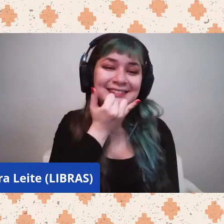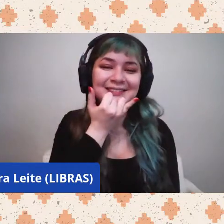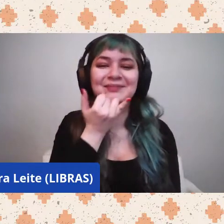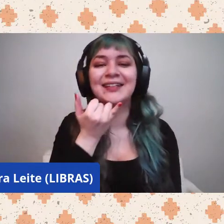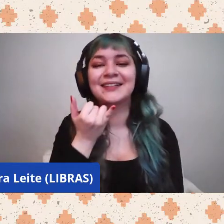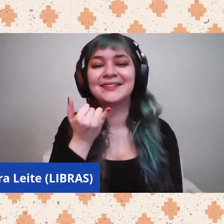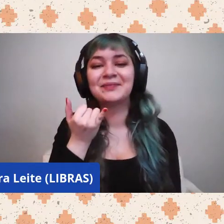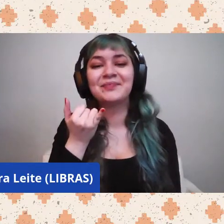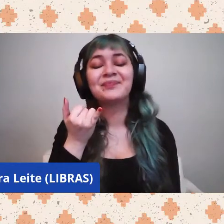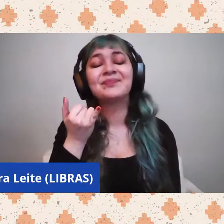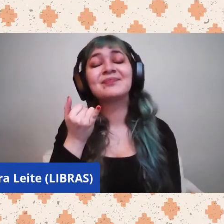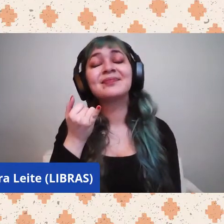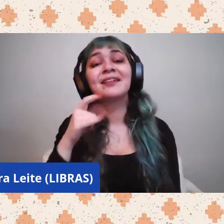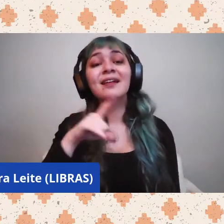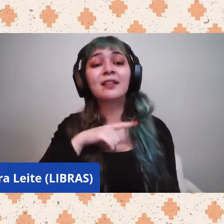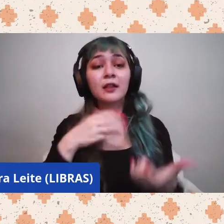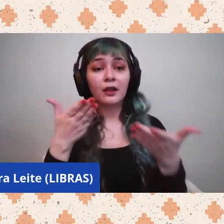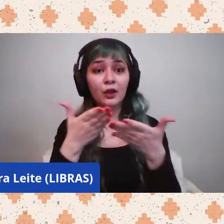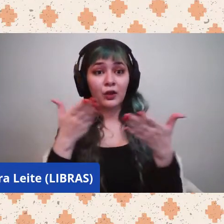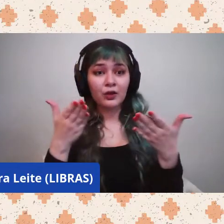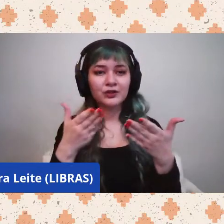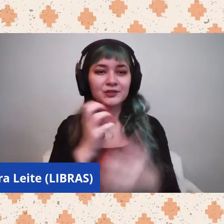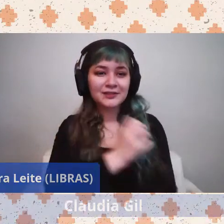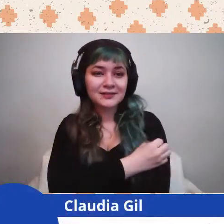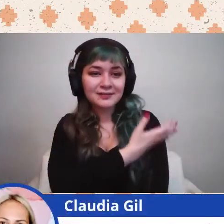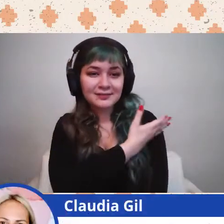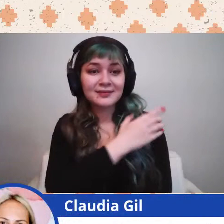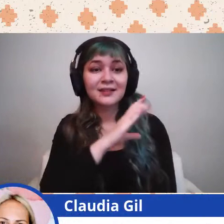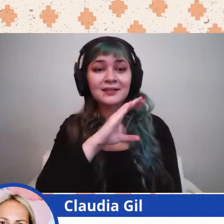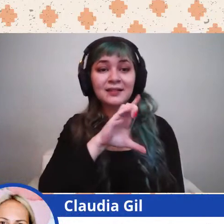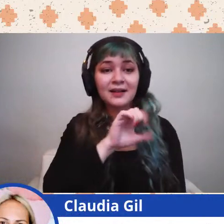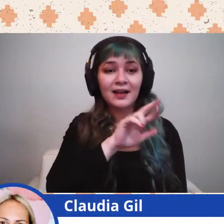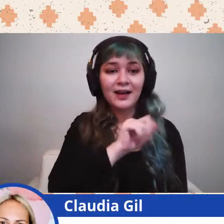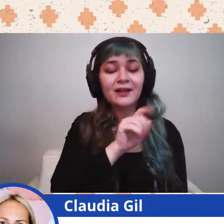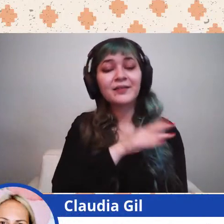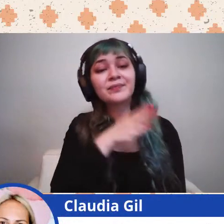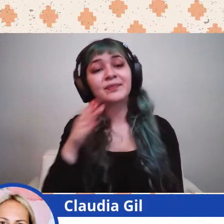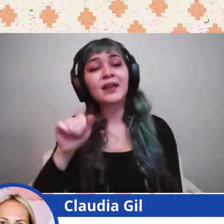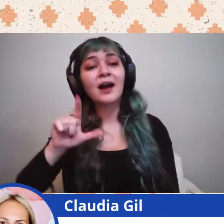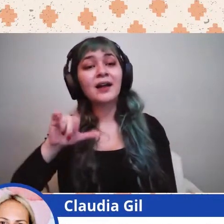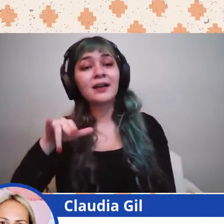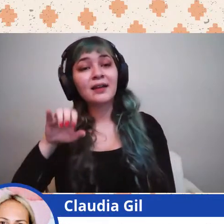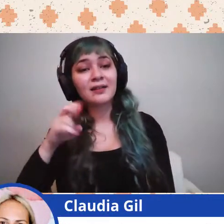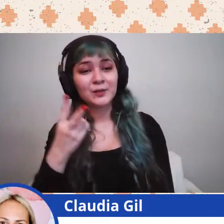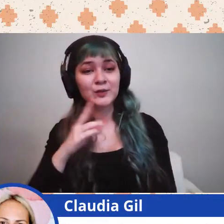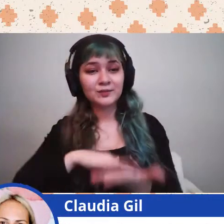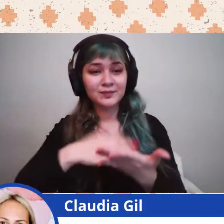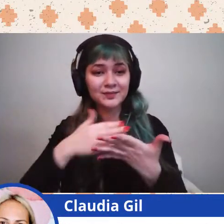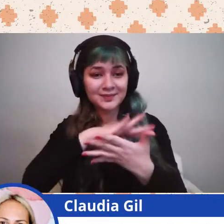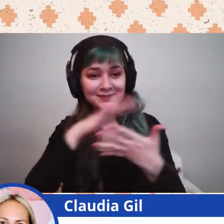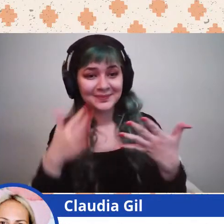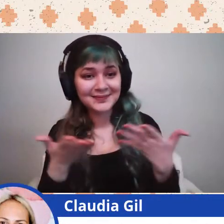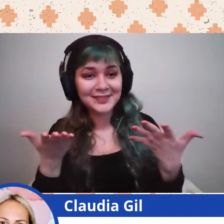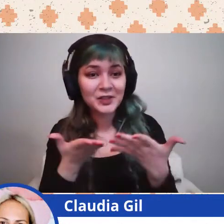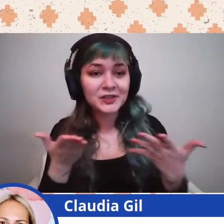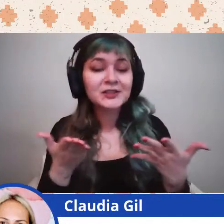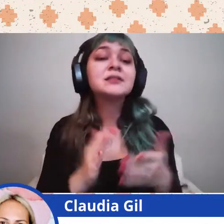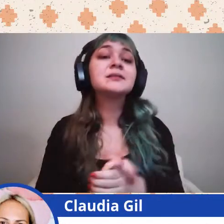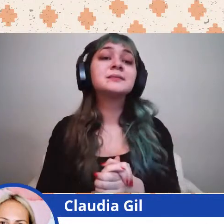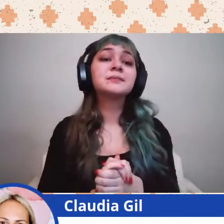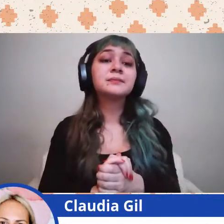Então, hoje a gente tem a Clara e a Aline conosco na tradução de